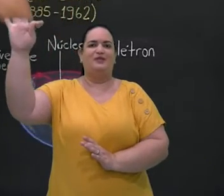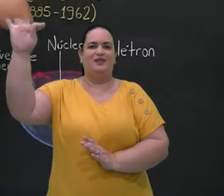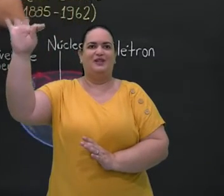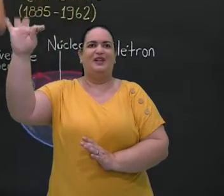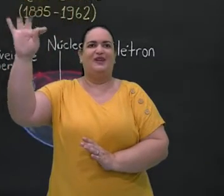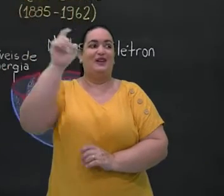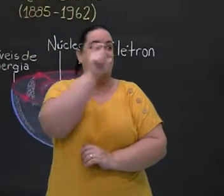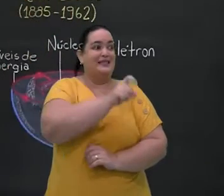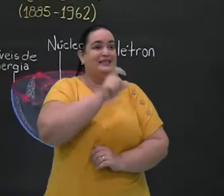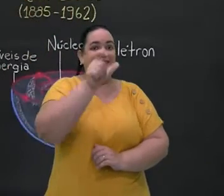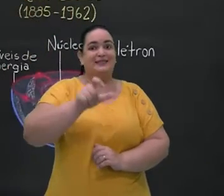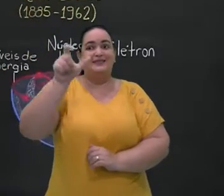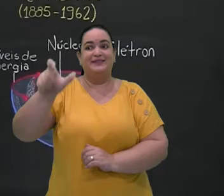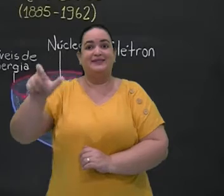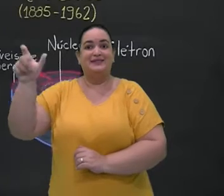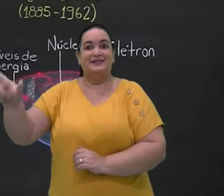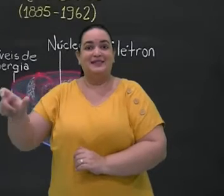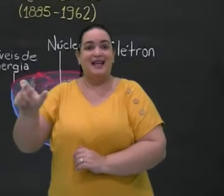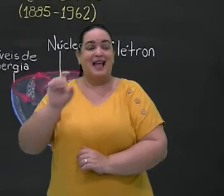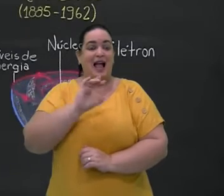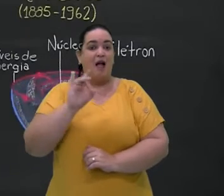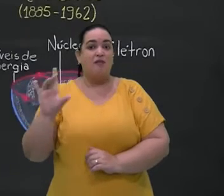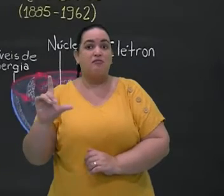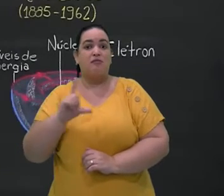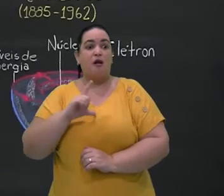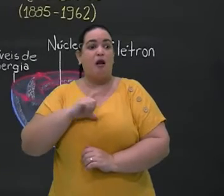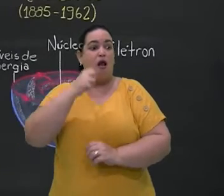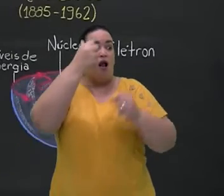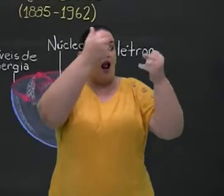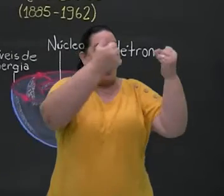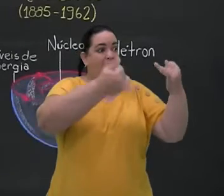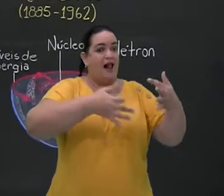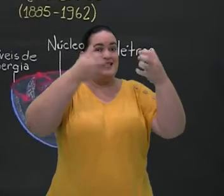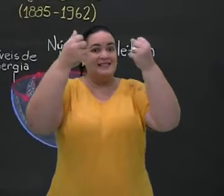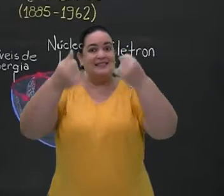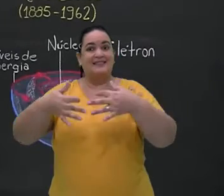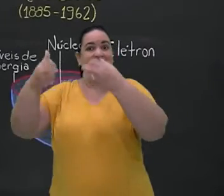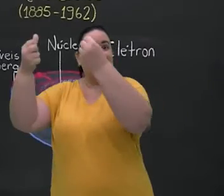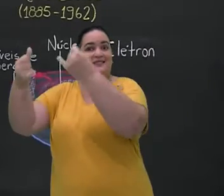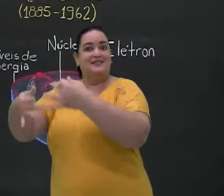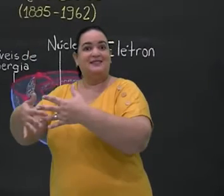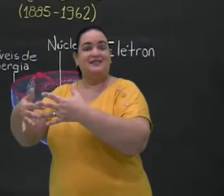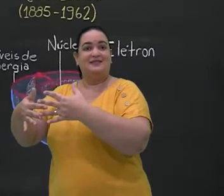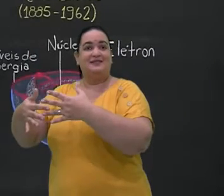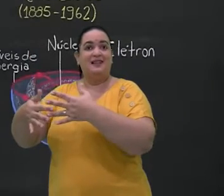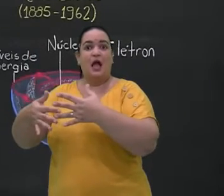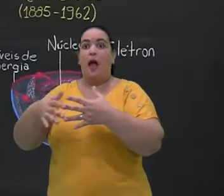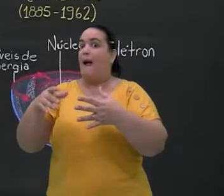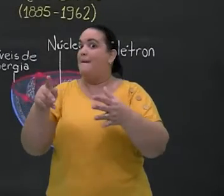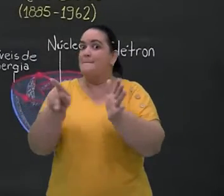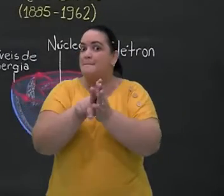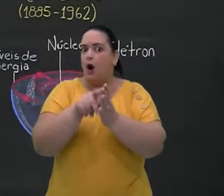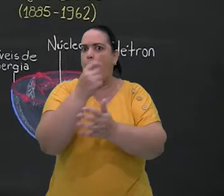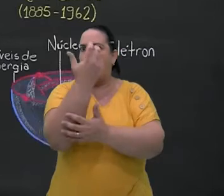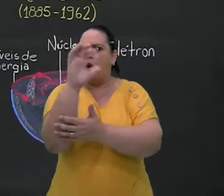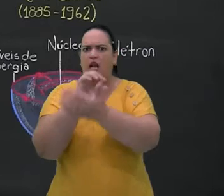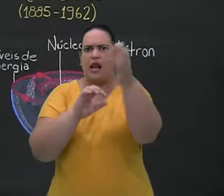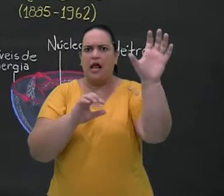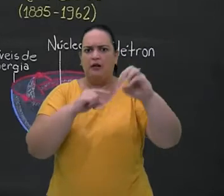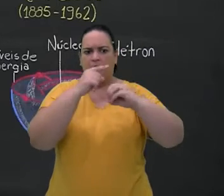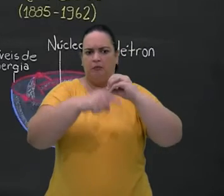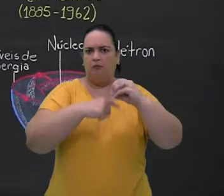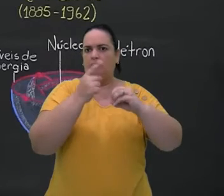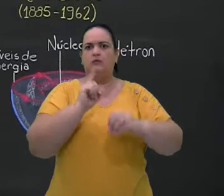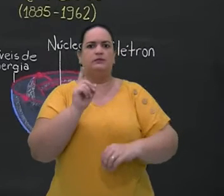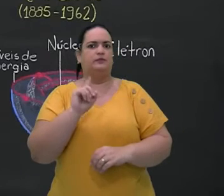São maneiras de representar um fenômeno. E esses modelos não existem na natureza. Como